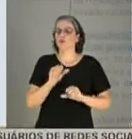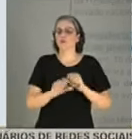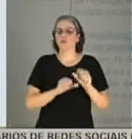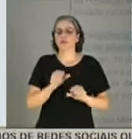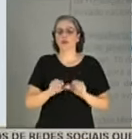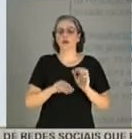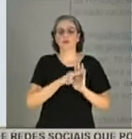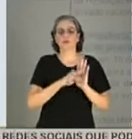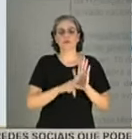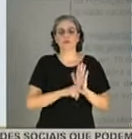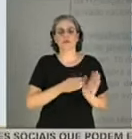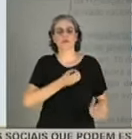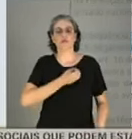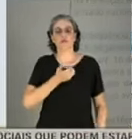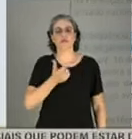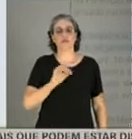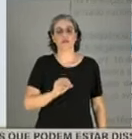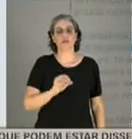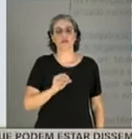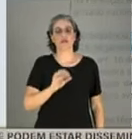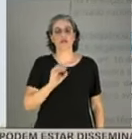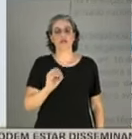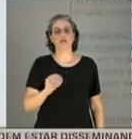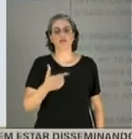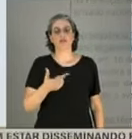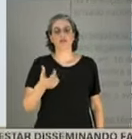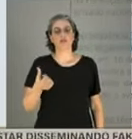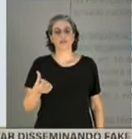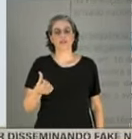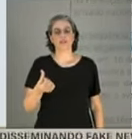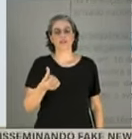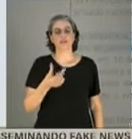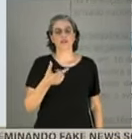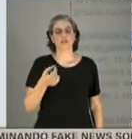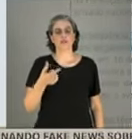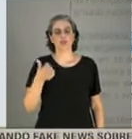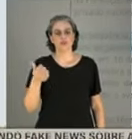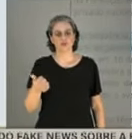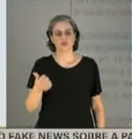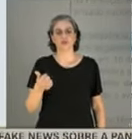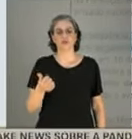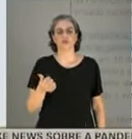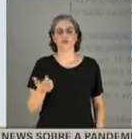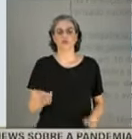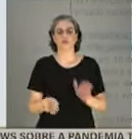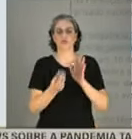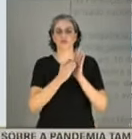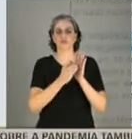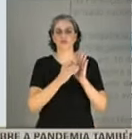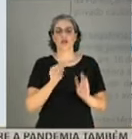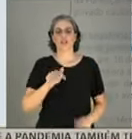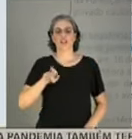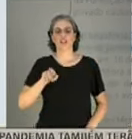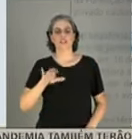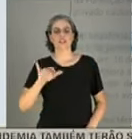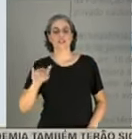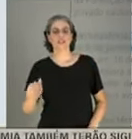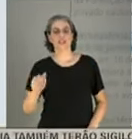medida provisória número 1026, de 6 de janeiro de 2021, para que seja inserida a agência